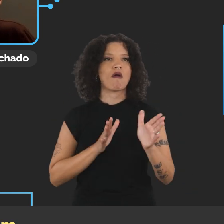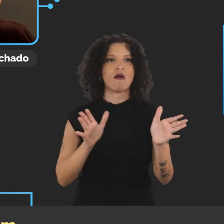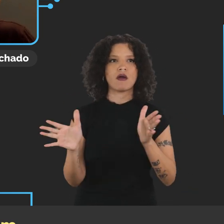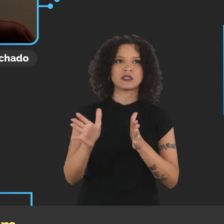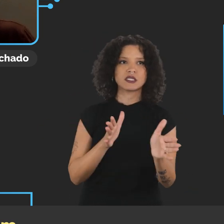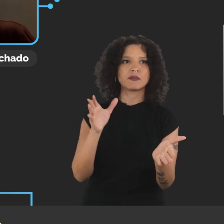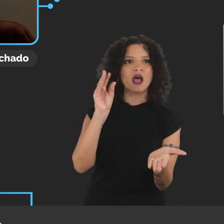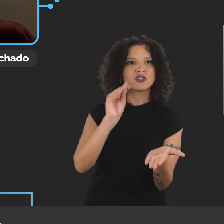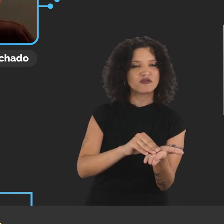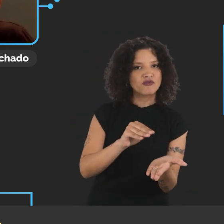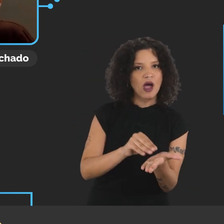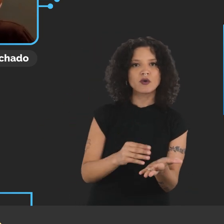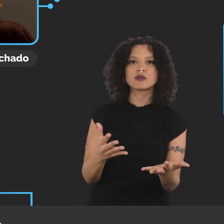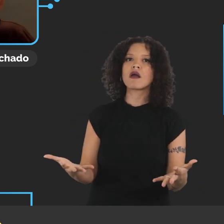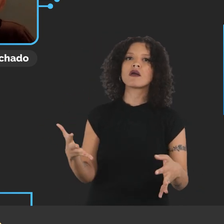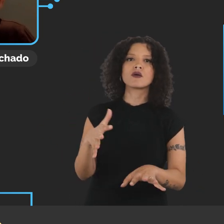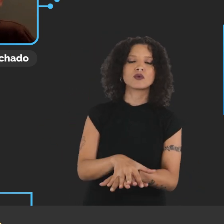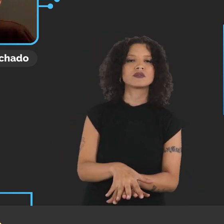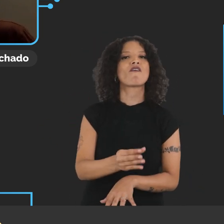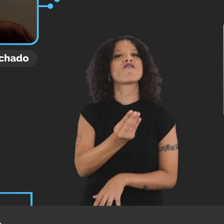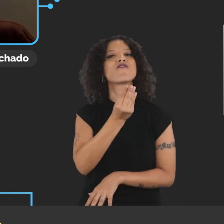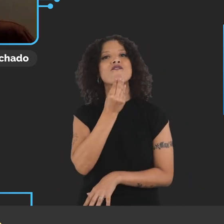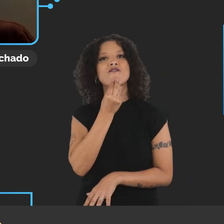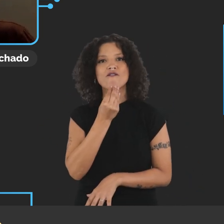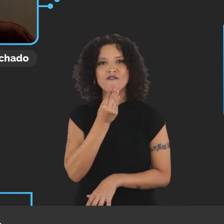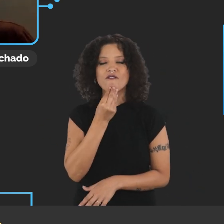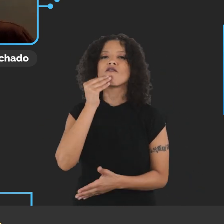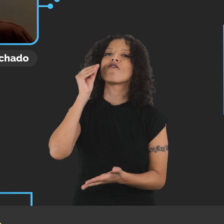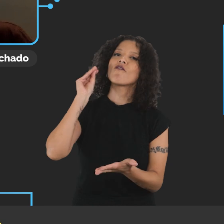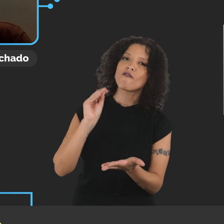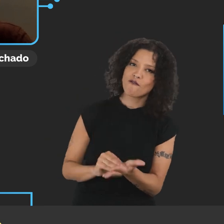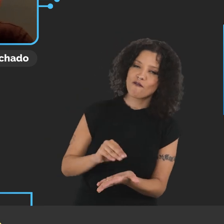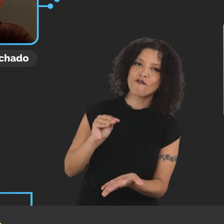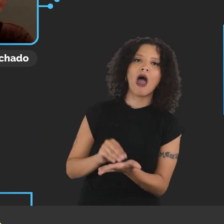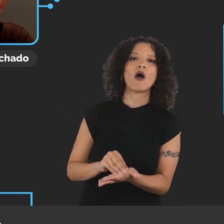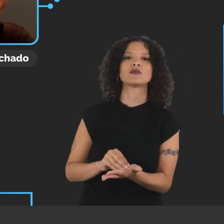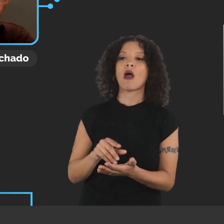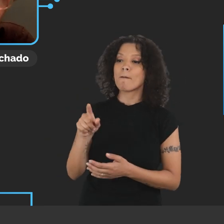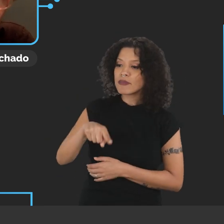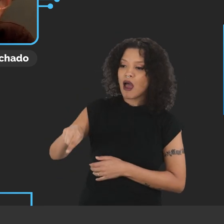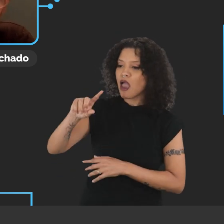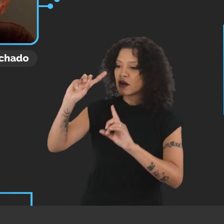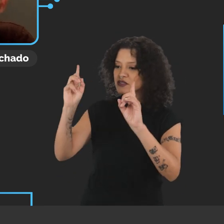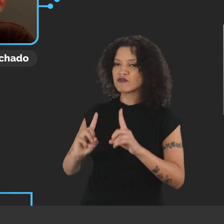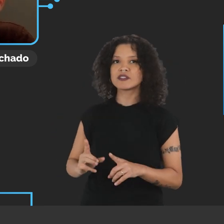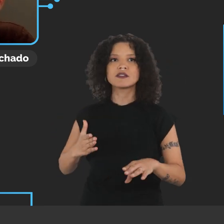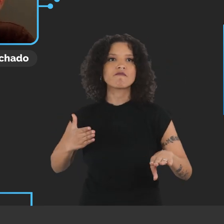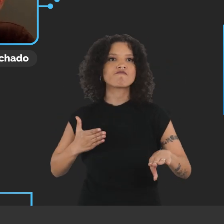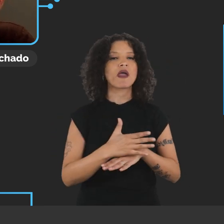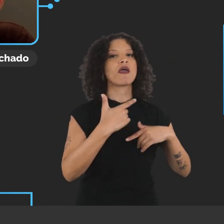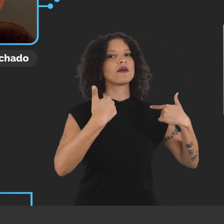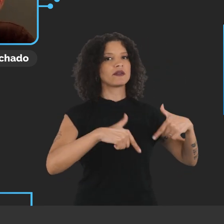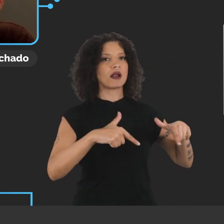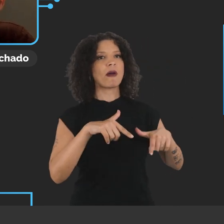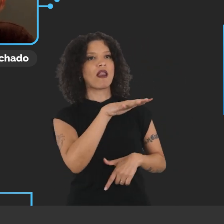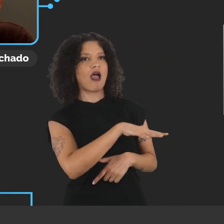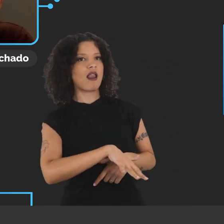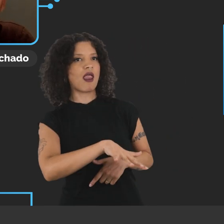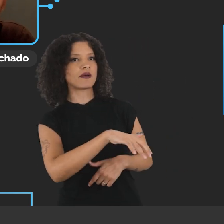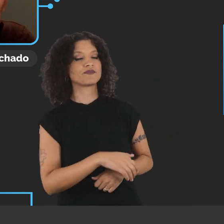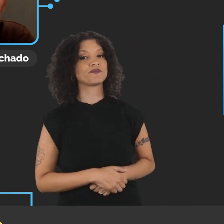reforça que falta acessibilidade, falta inclusão e falta oportunidades no mercado audiovisual para as pessoas com